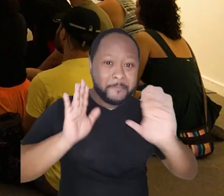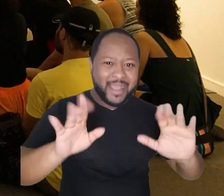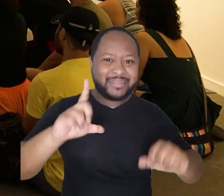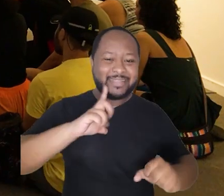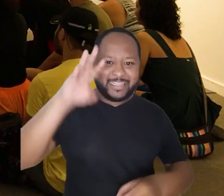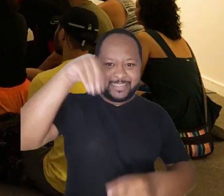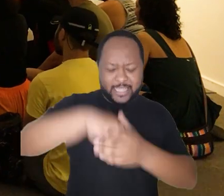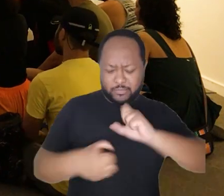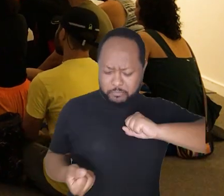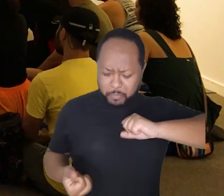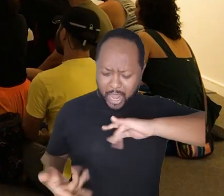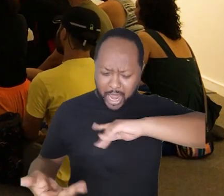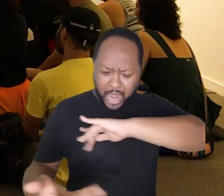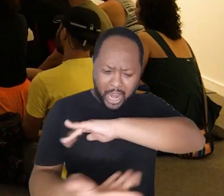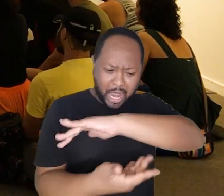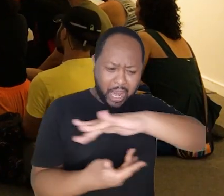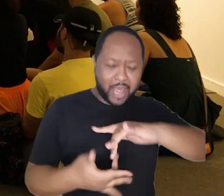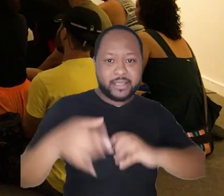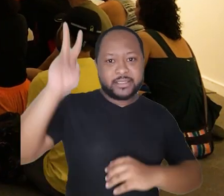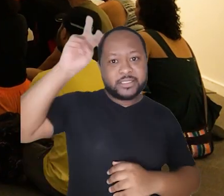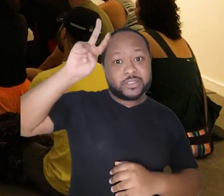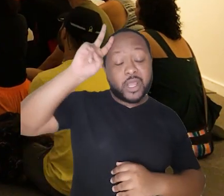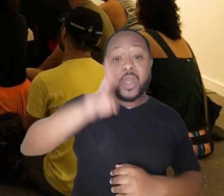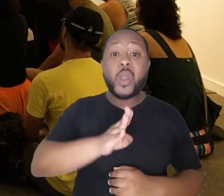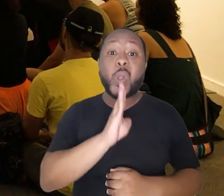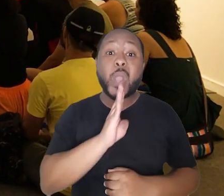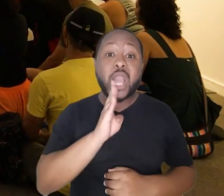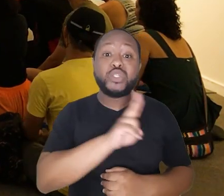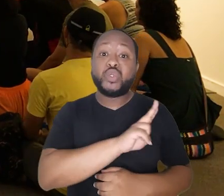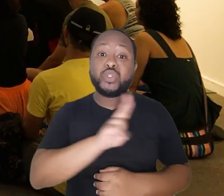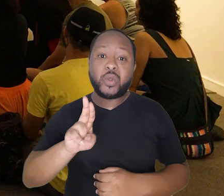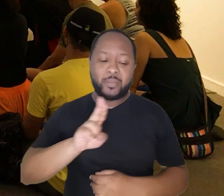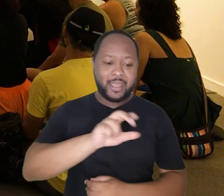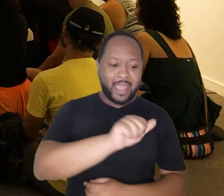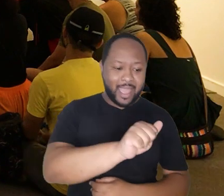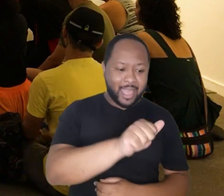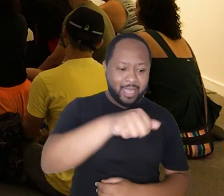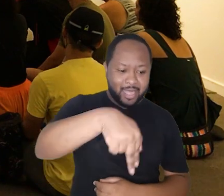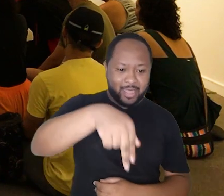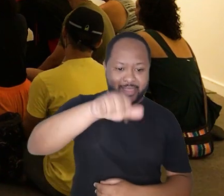histórias. Mas eu acho que vocês não conhecem. Alguém conhece o Homem-Aranha chamado Anansi?